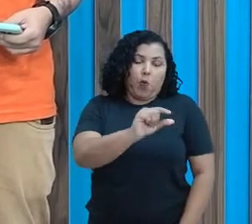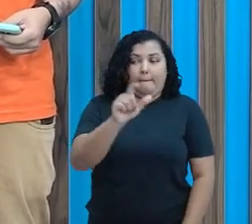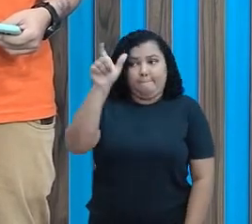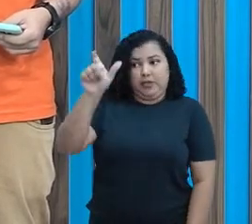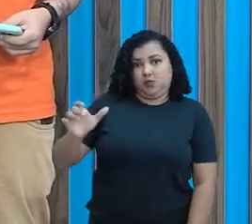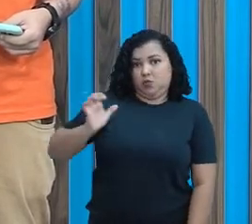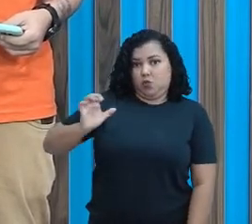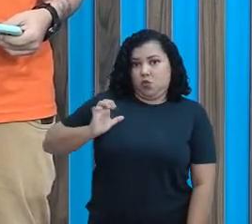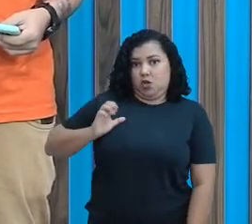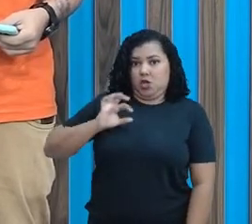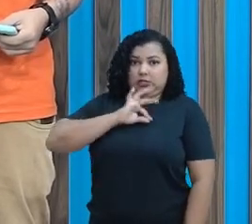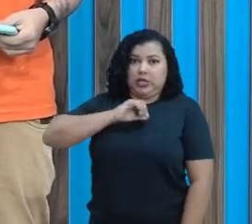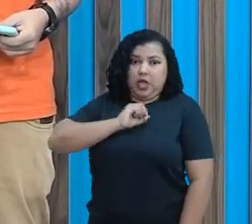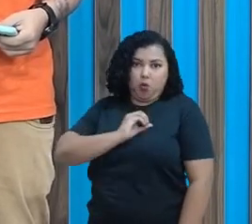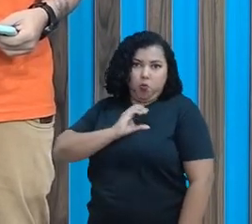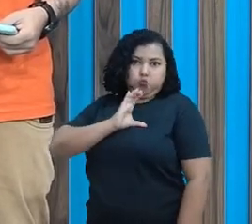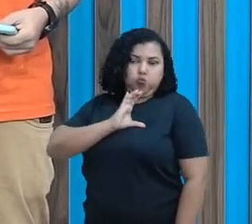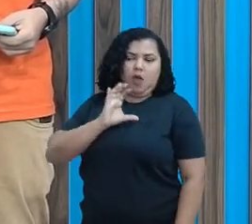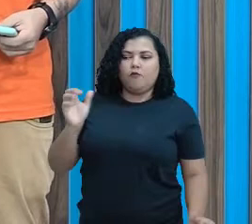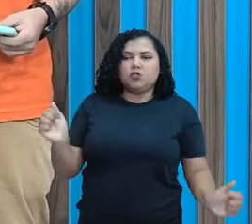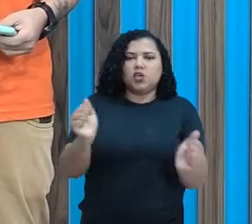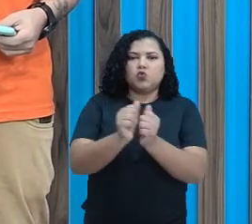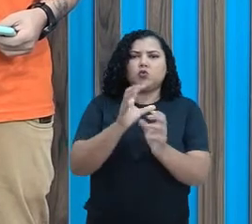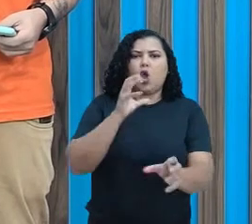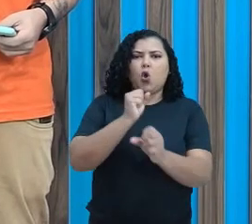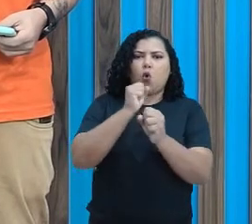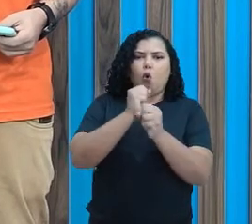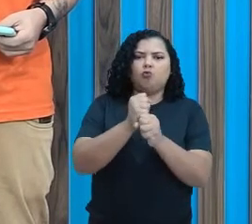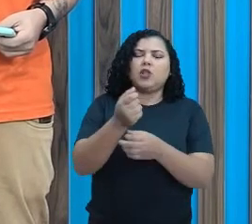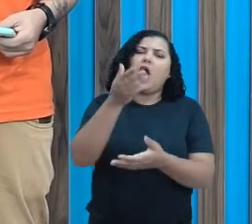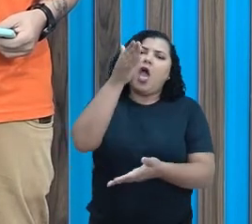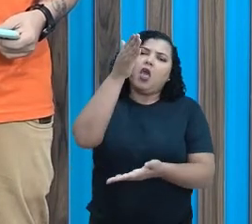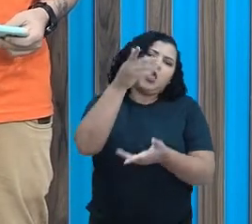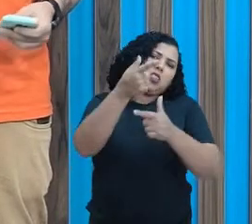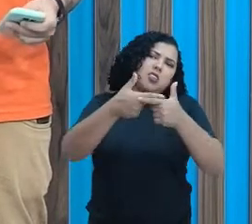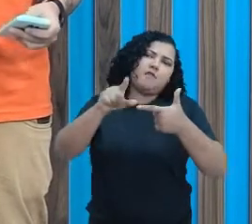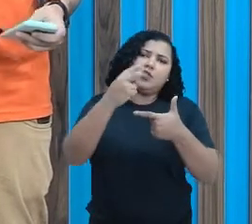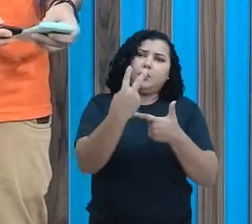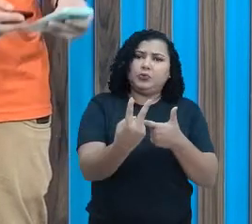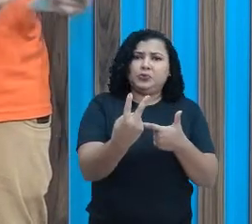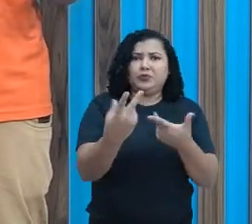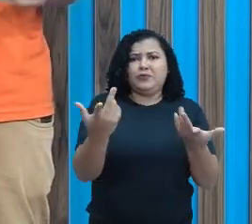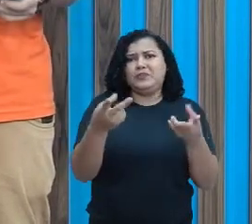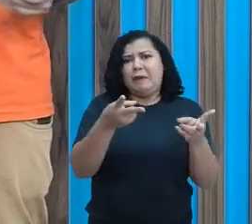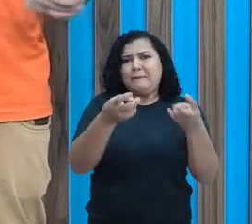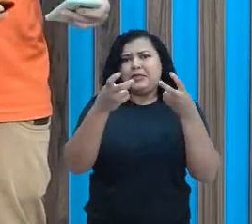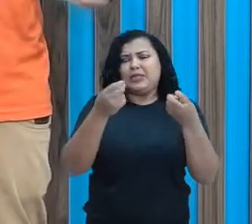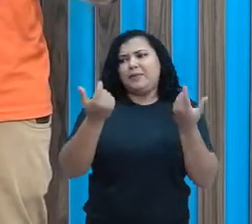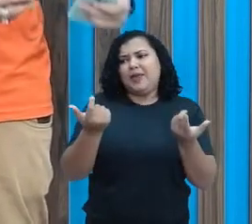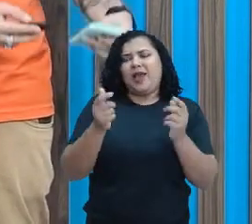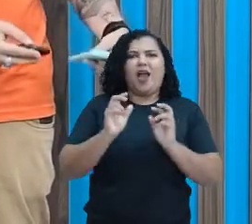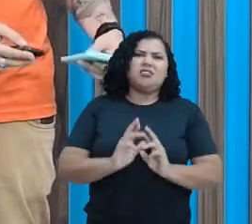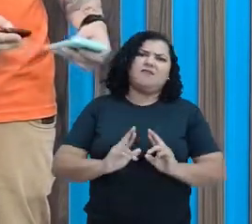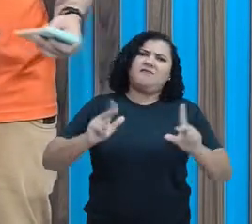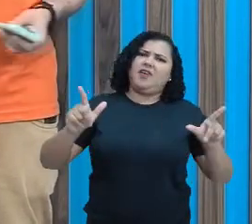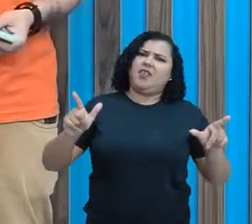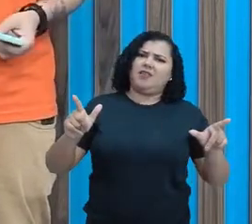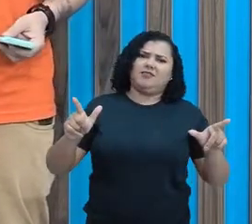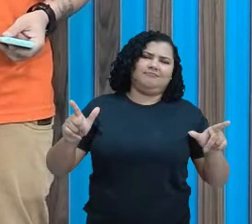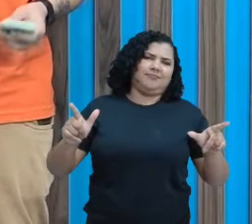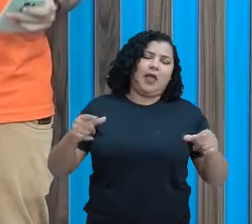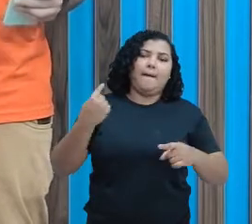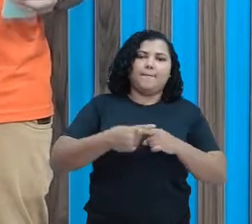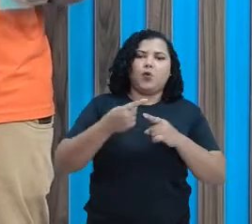muito baixo com relação àquele jogador que ganha um salário muito grande, e ela é muito alta para aquela pessoa que tem uma renda